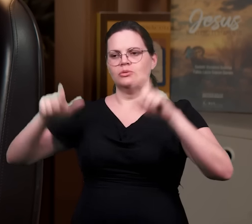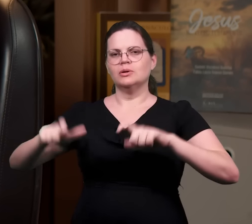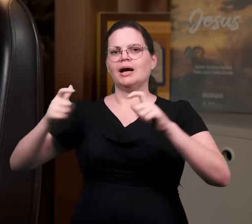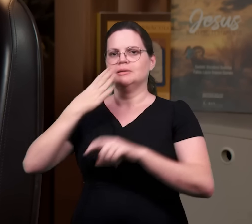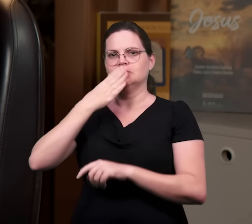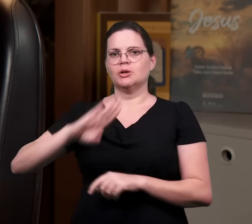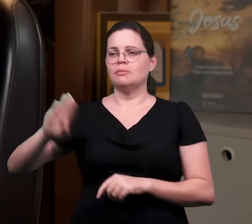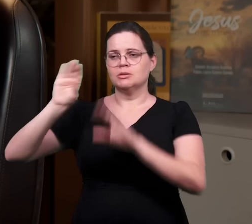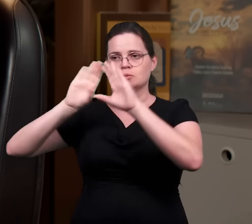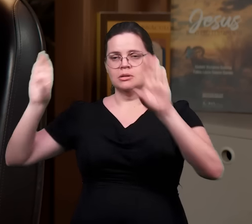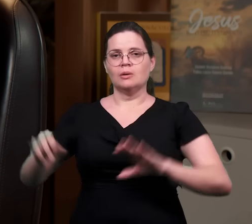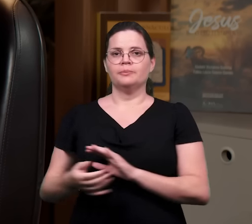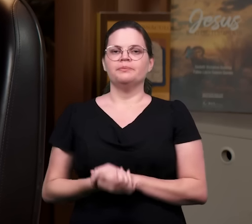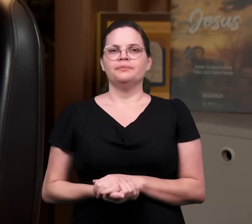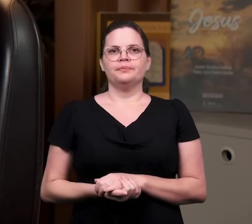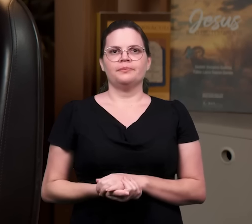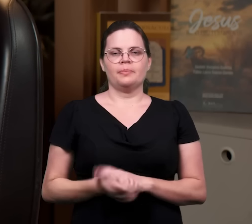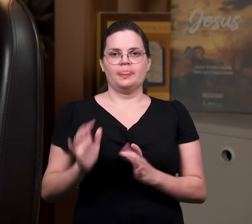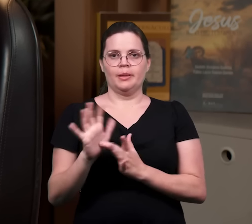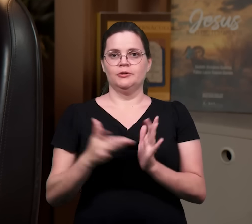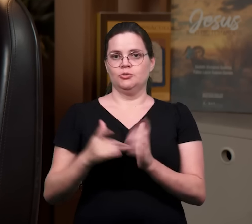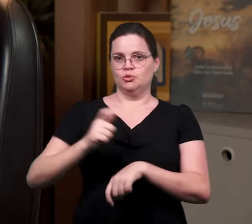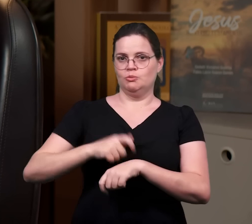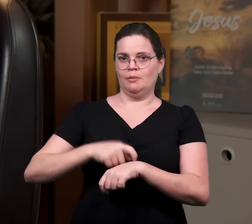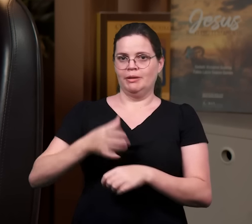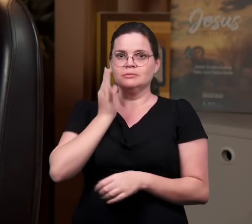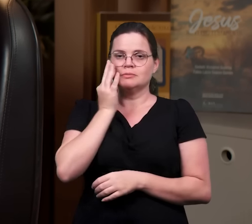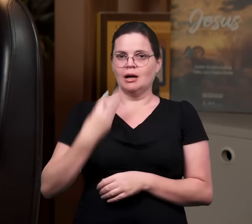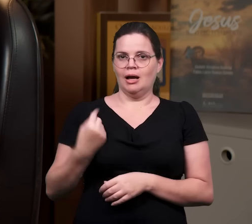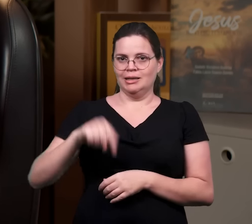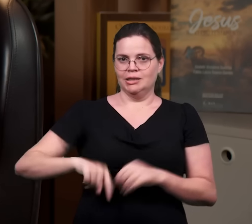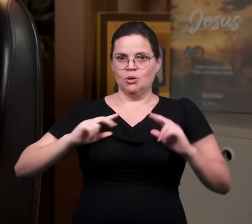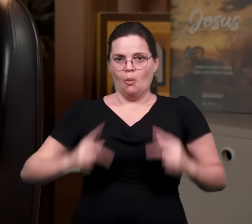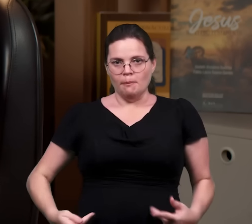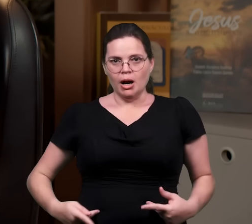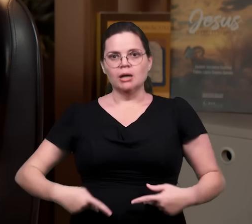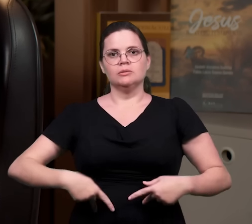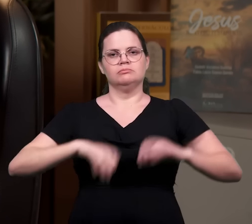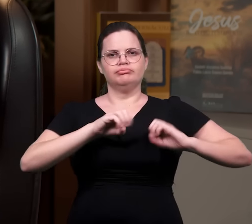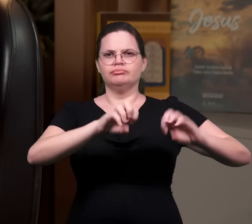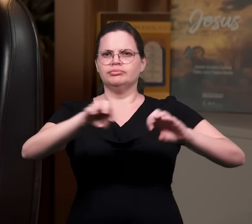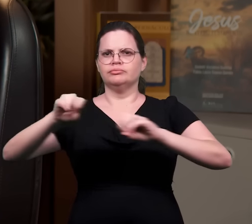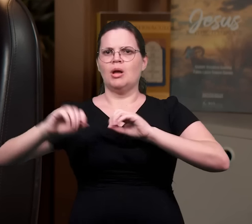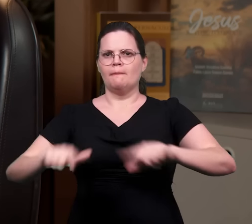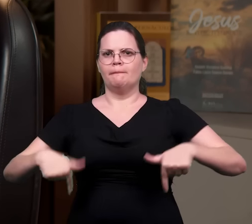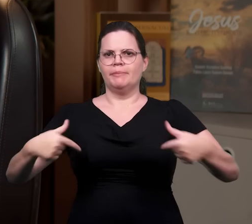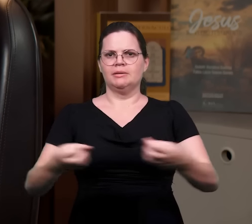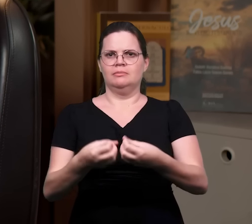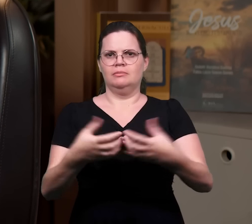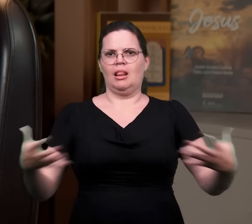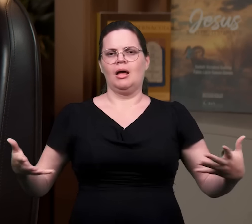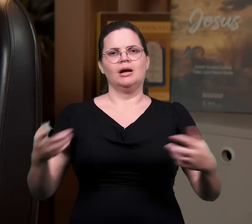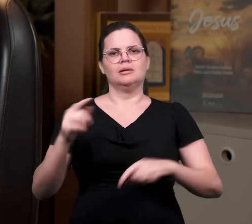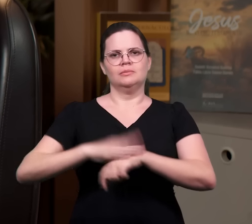prometida, né? E Jesus, quando ele veio para, através do seu ministério, operar todas as maravilhas